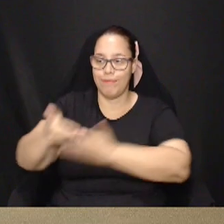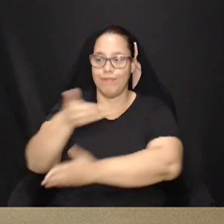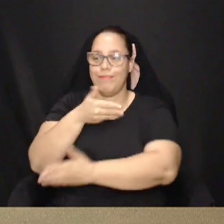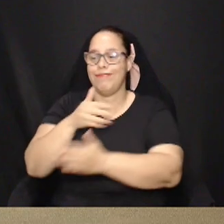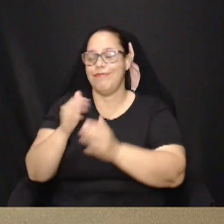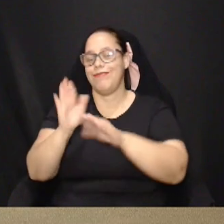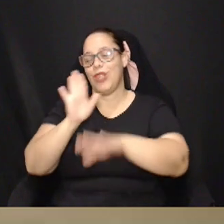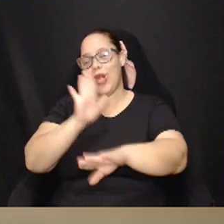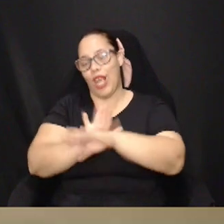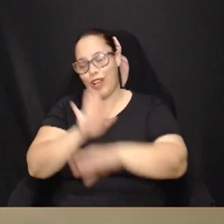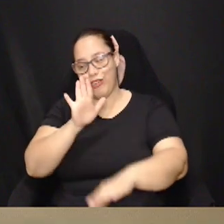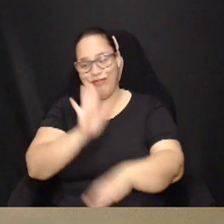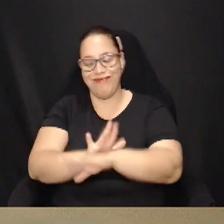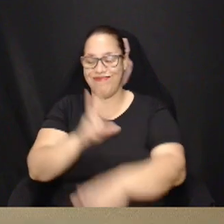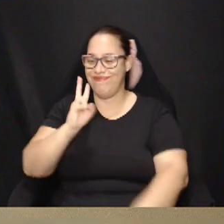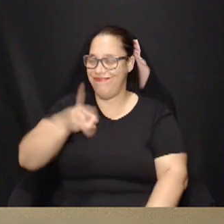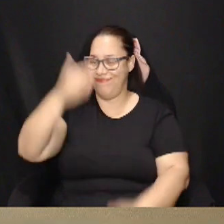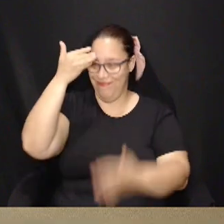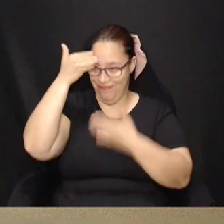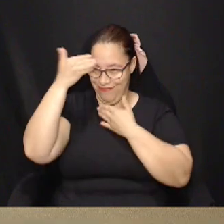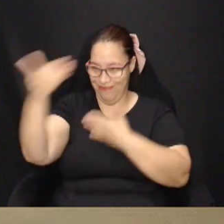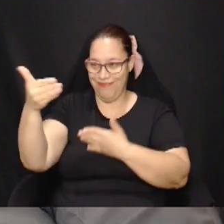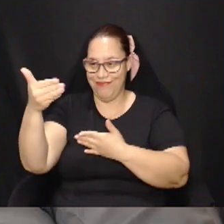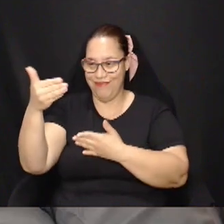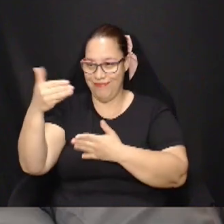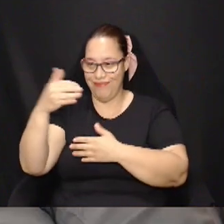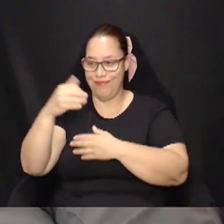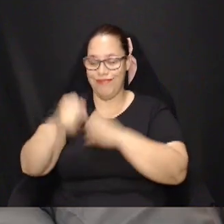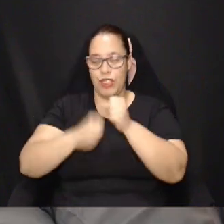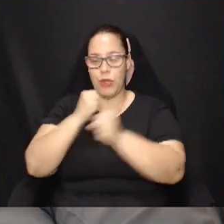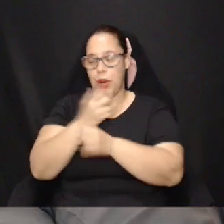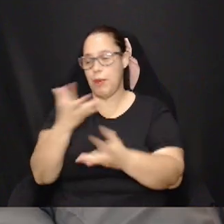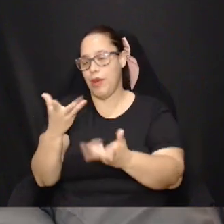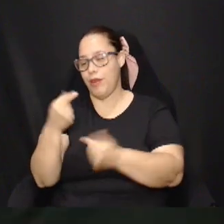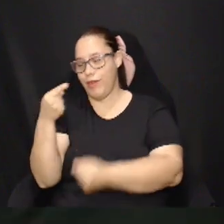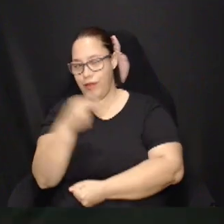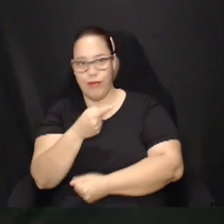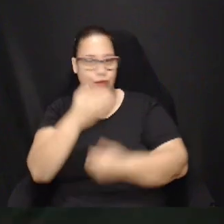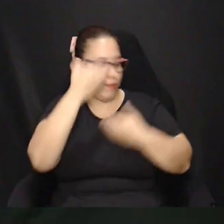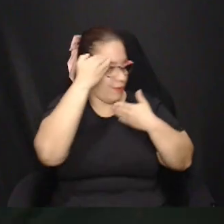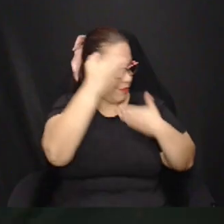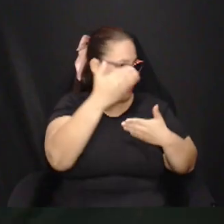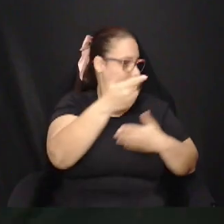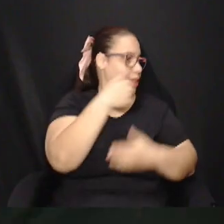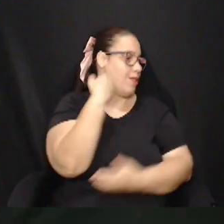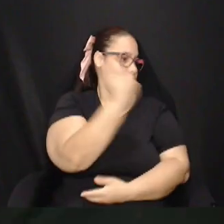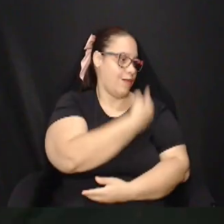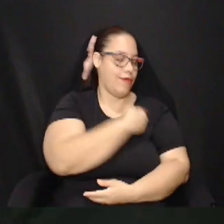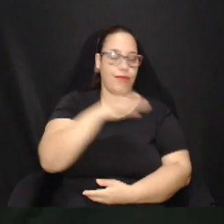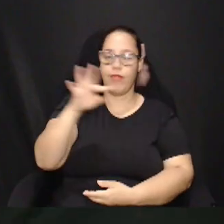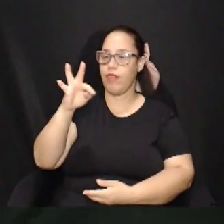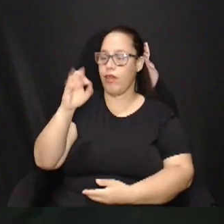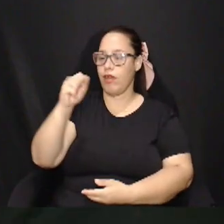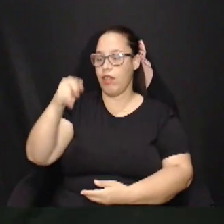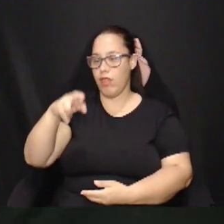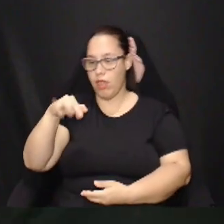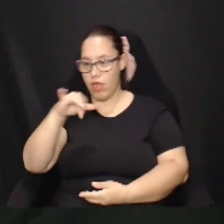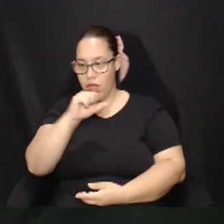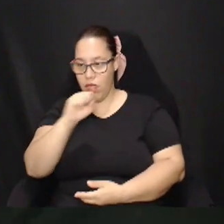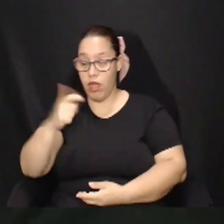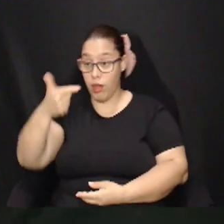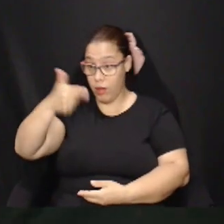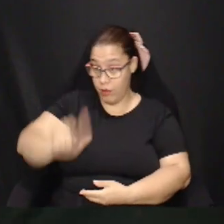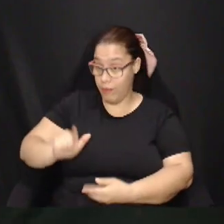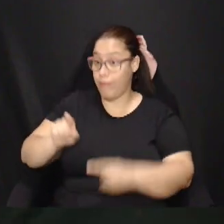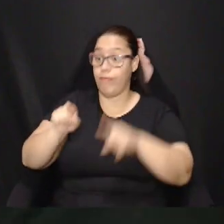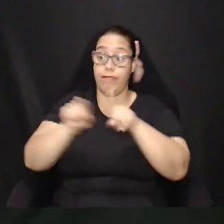gente, gratidão e um ano maravilhoso para você. Obrigada, Ruby, a todos nós. Tamires, obrigada mais uma vez também,